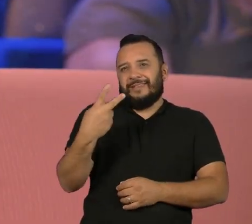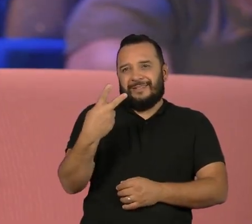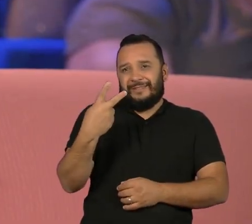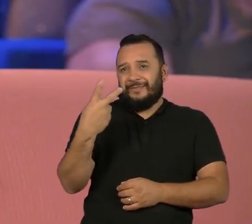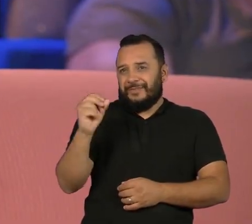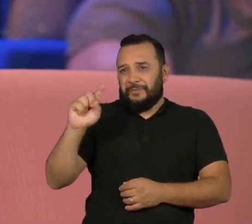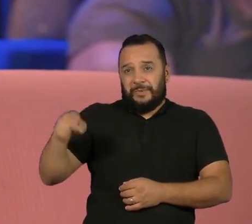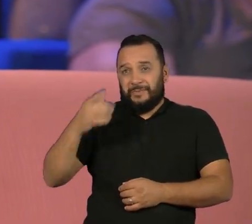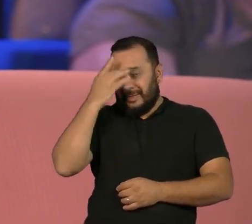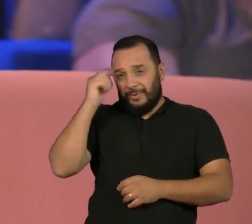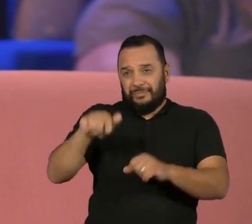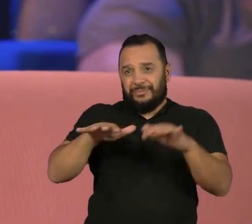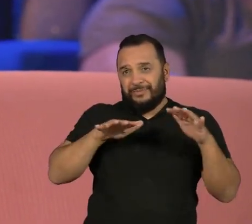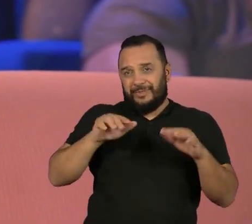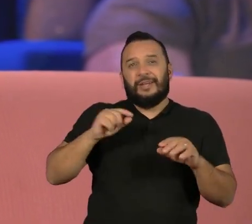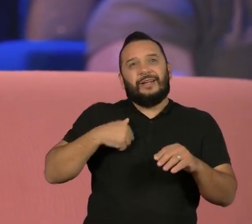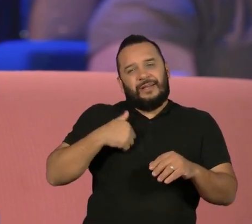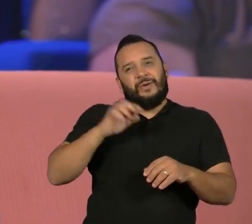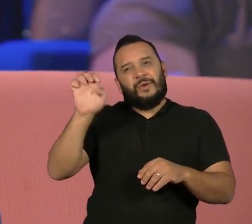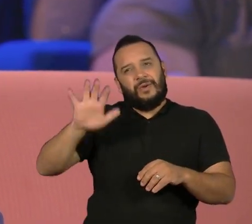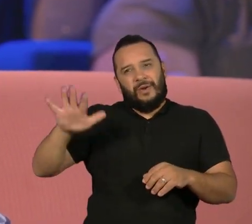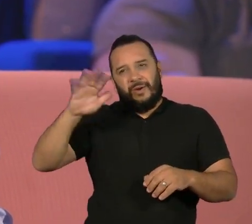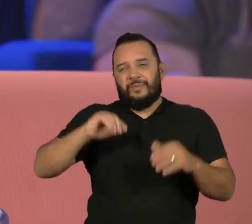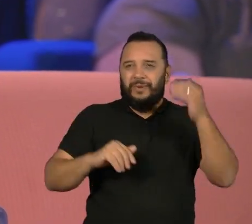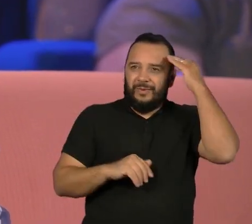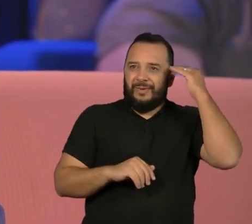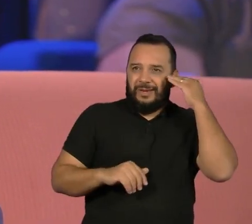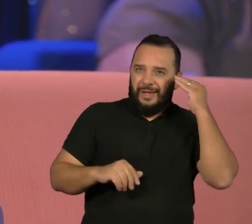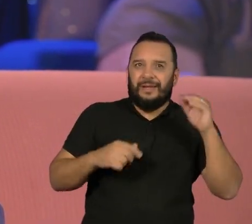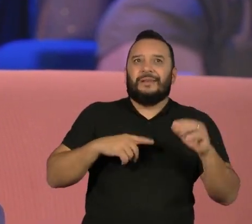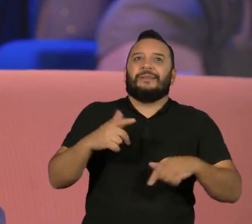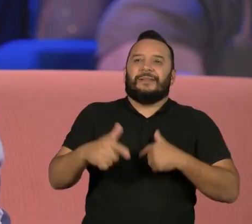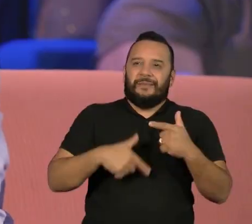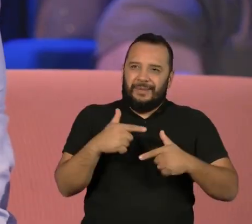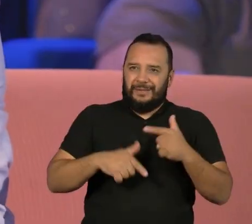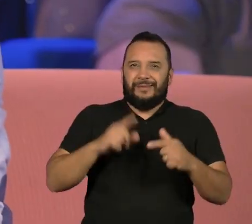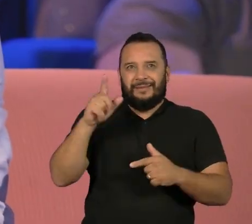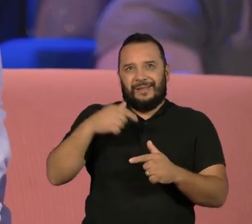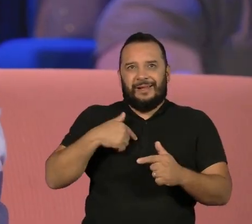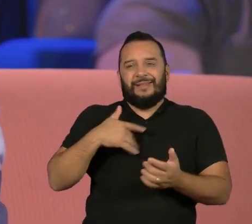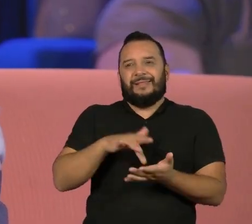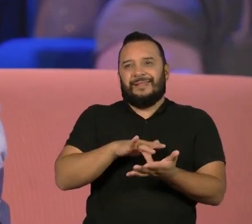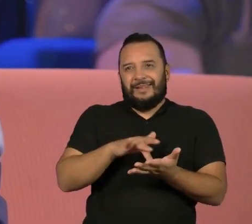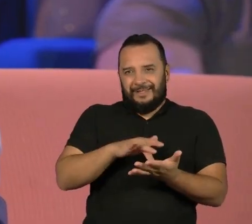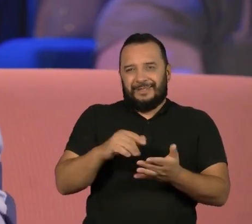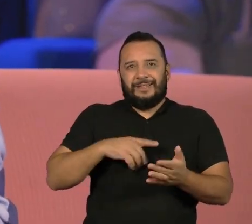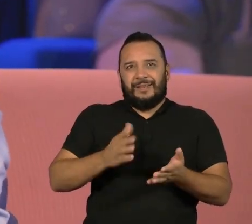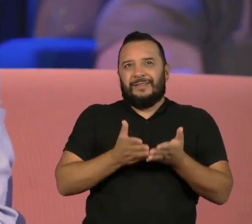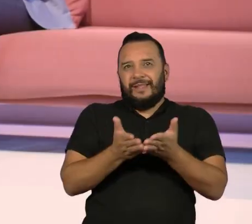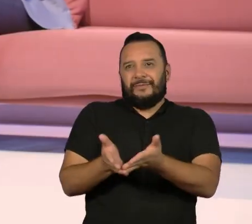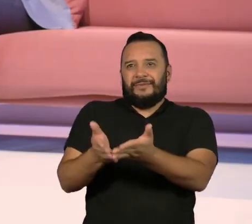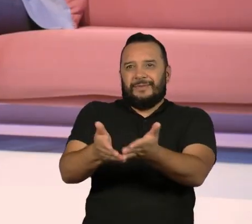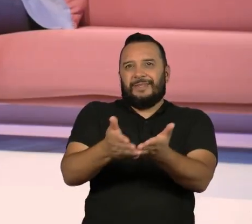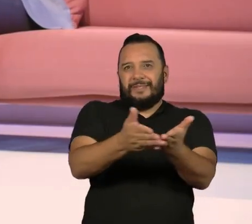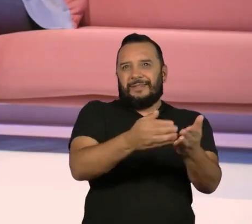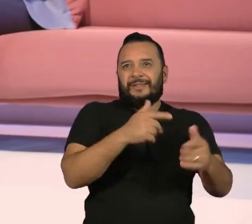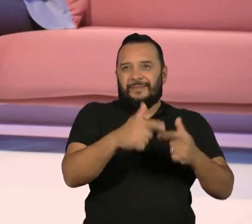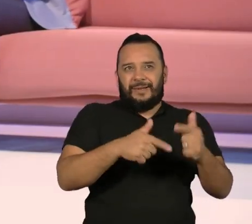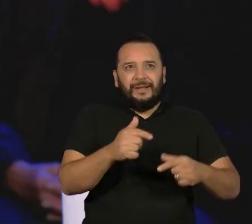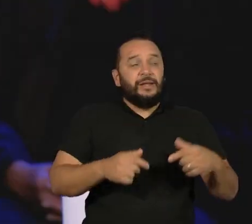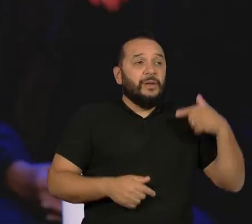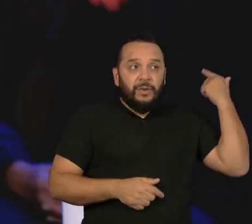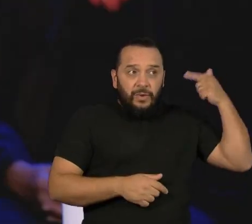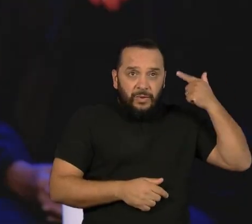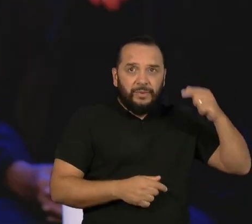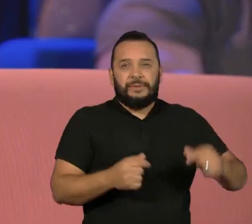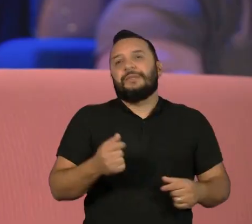Coreia durante 3 meses, trabalhando... também a dança me levou, trabalhei em cruzeiros, então conheci Londres, morei em Londres